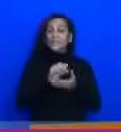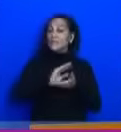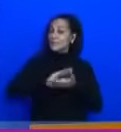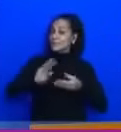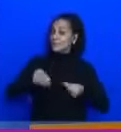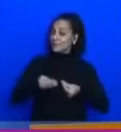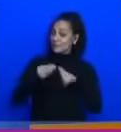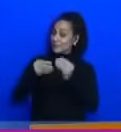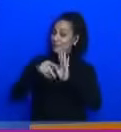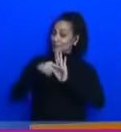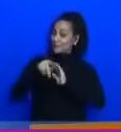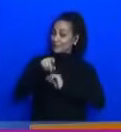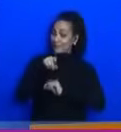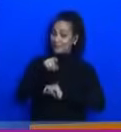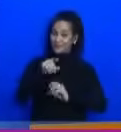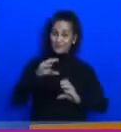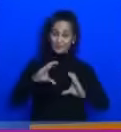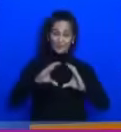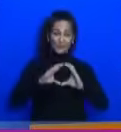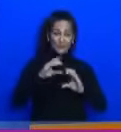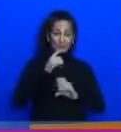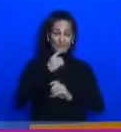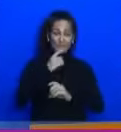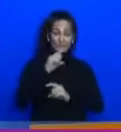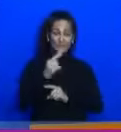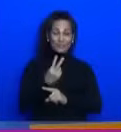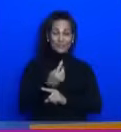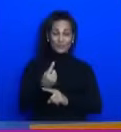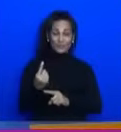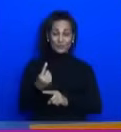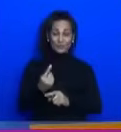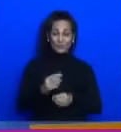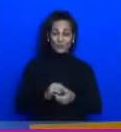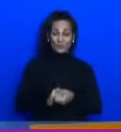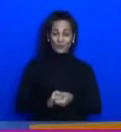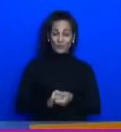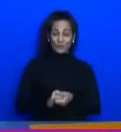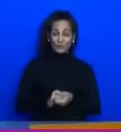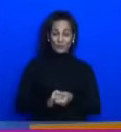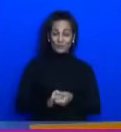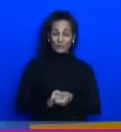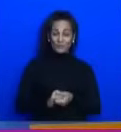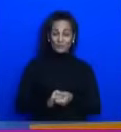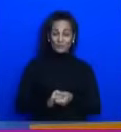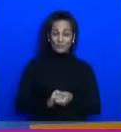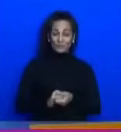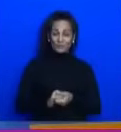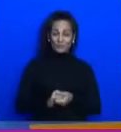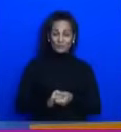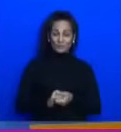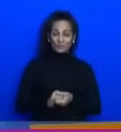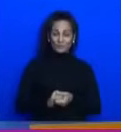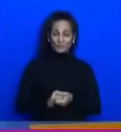Este prêmio pode sair para você. Bola vermelha, 21. Vermelha, número 21.